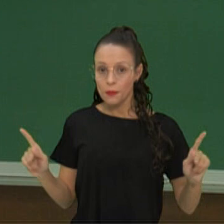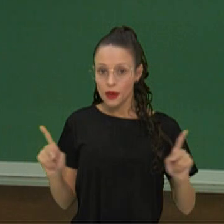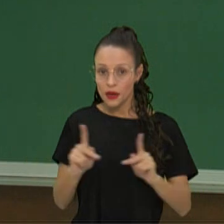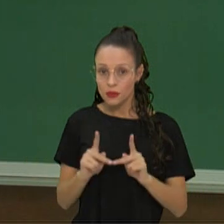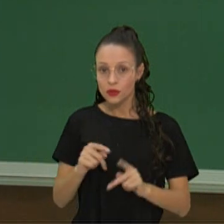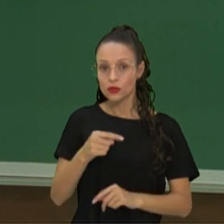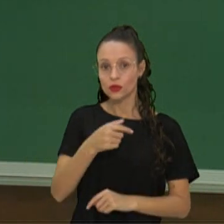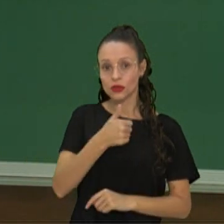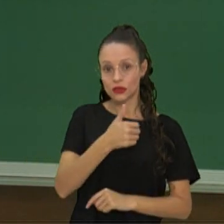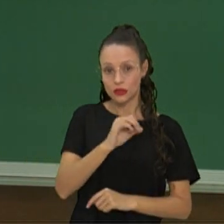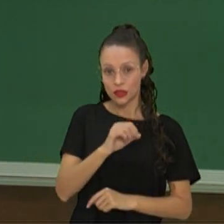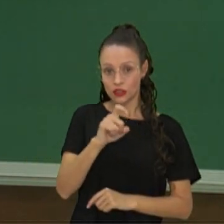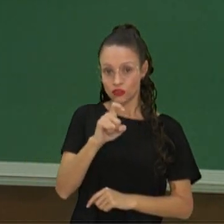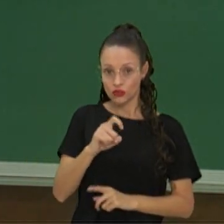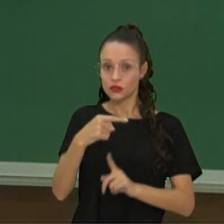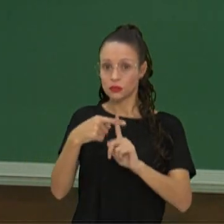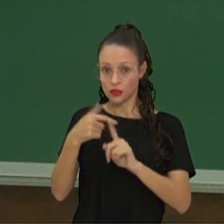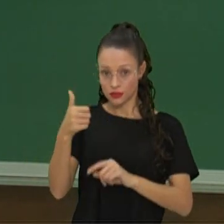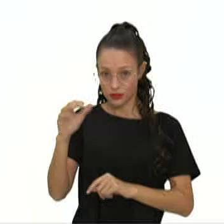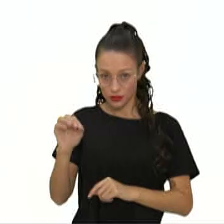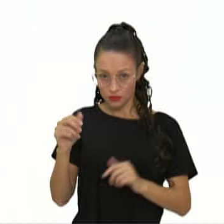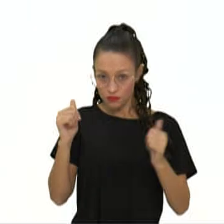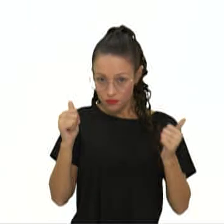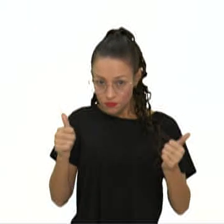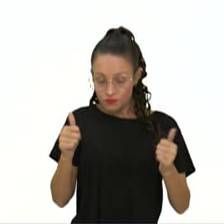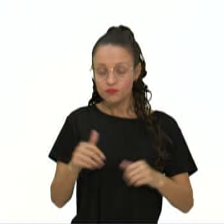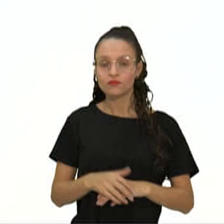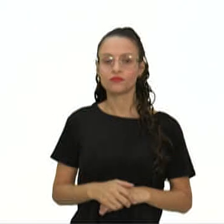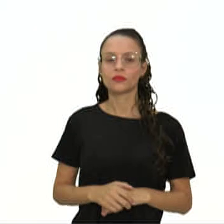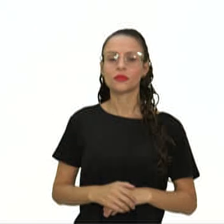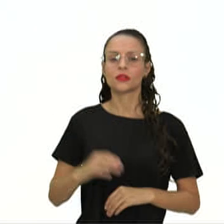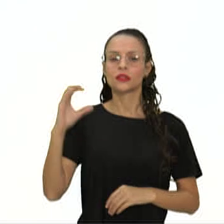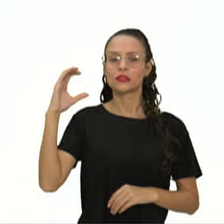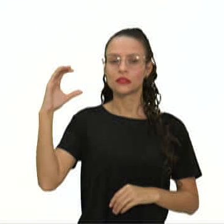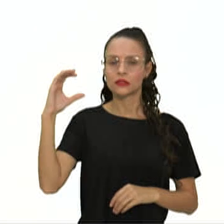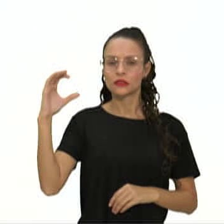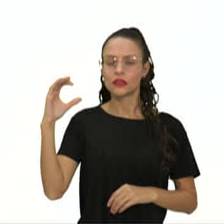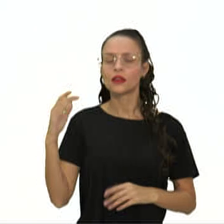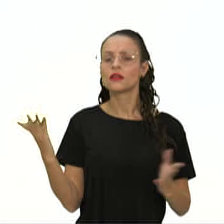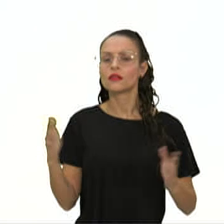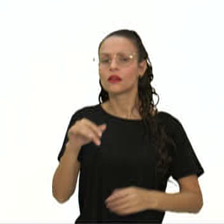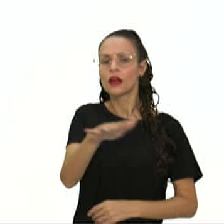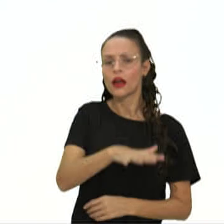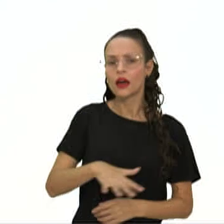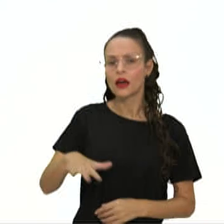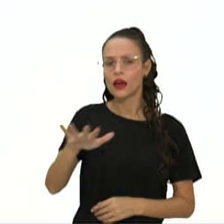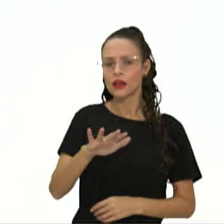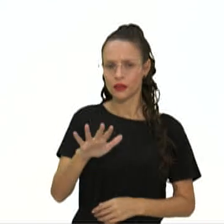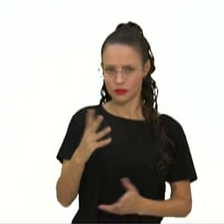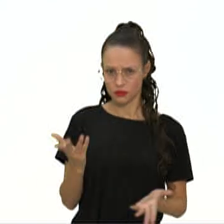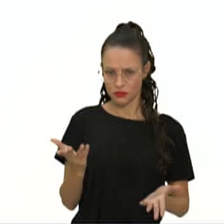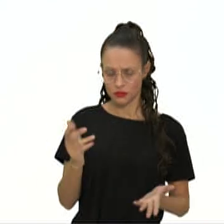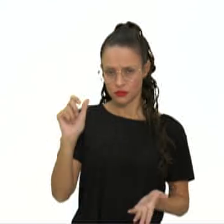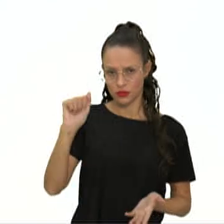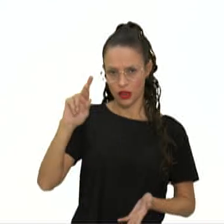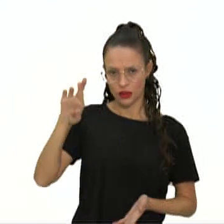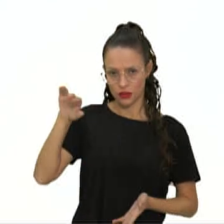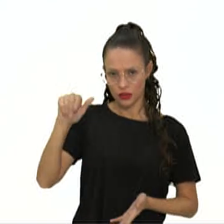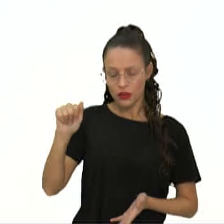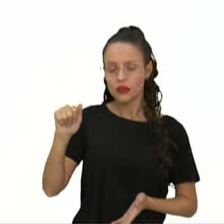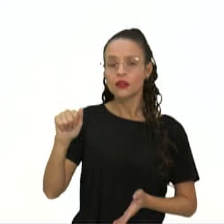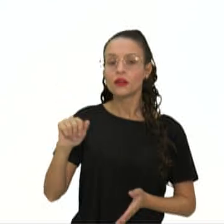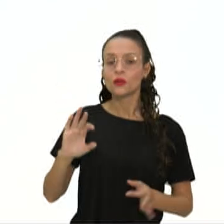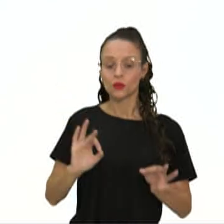mais 10. Beleza? Letra C. Determine a área desse terreno. Bom, a área do terreno vai ser